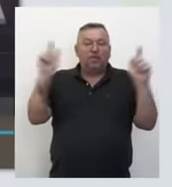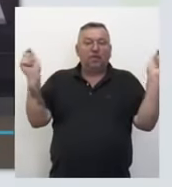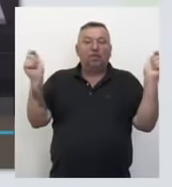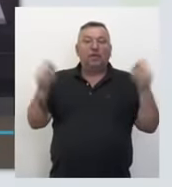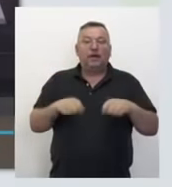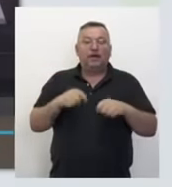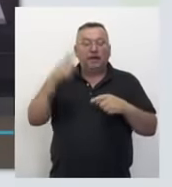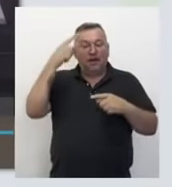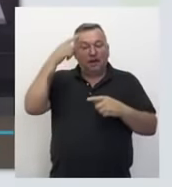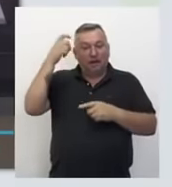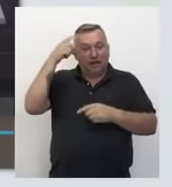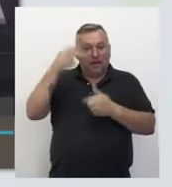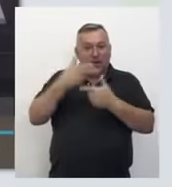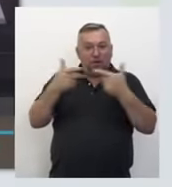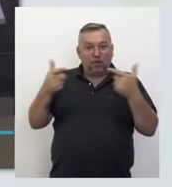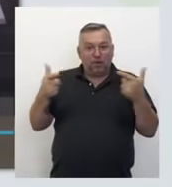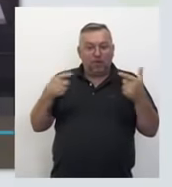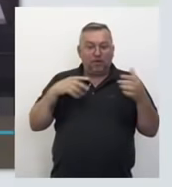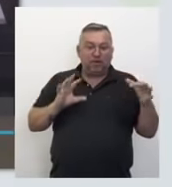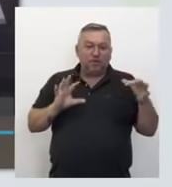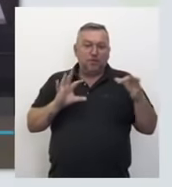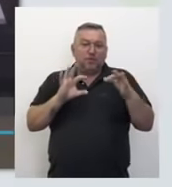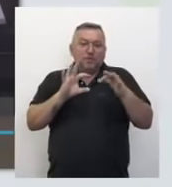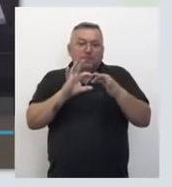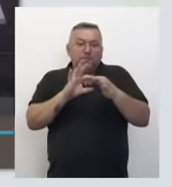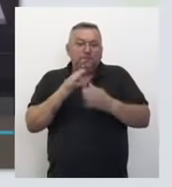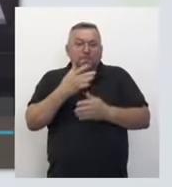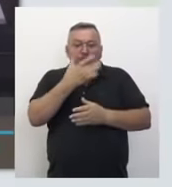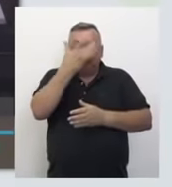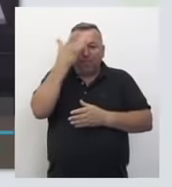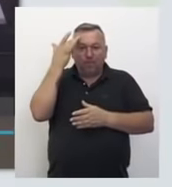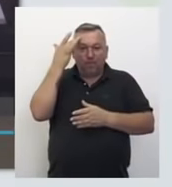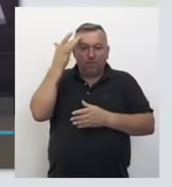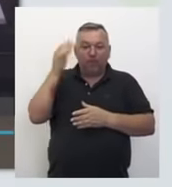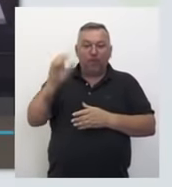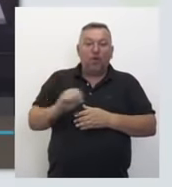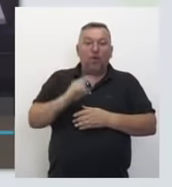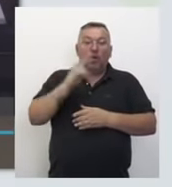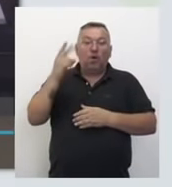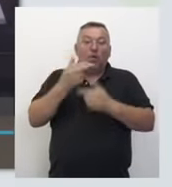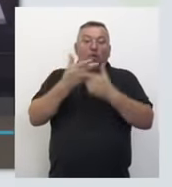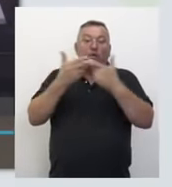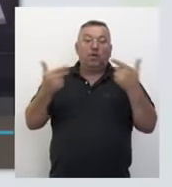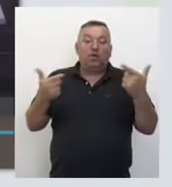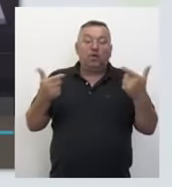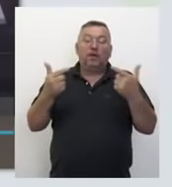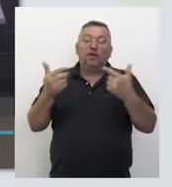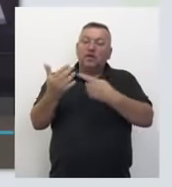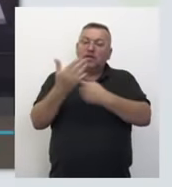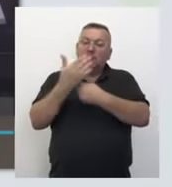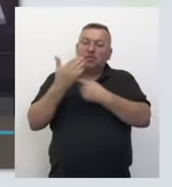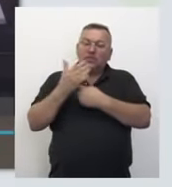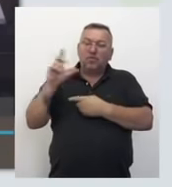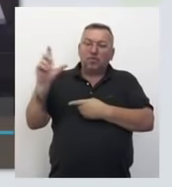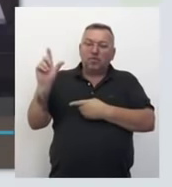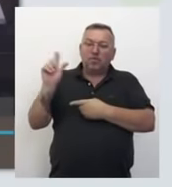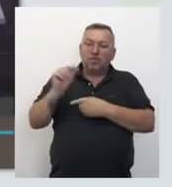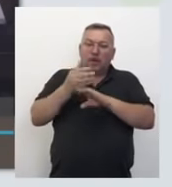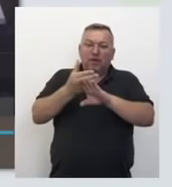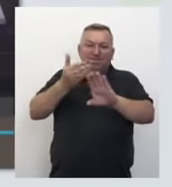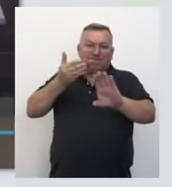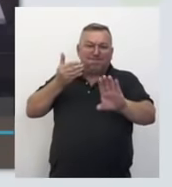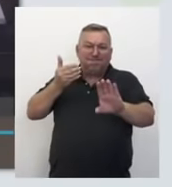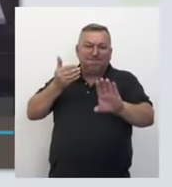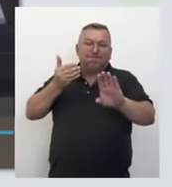pudéssemos criar algo que conecte melhor as pessoas? Ou algo que ajude a diminuir as distâncias